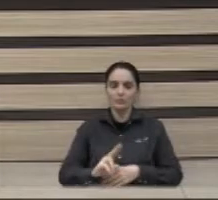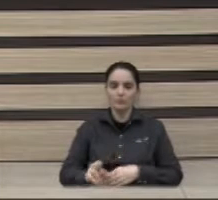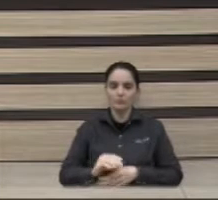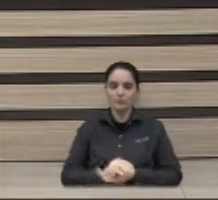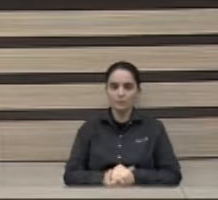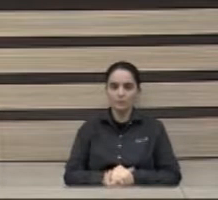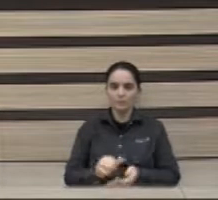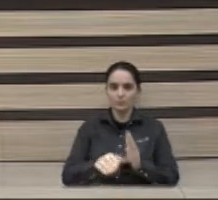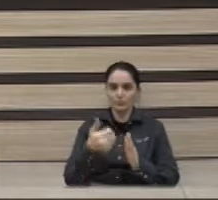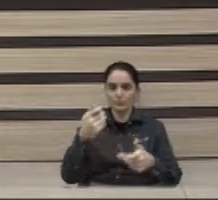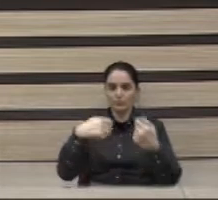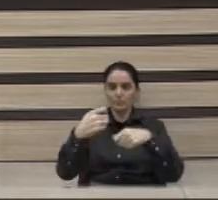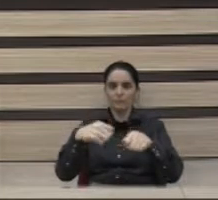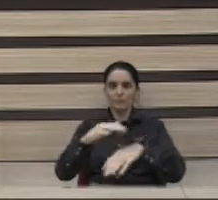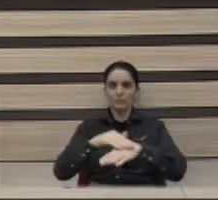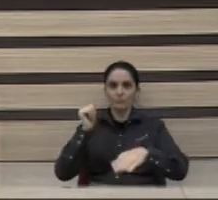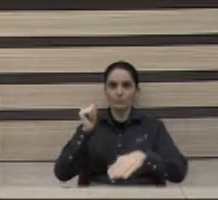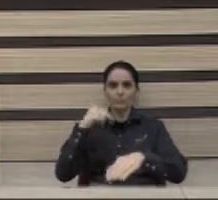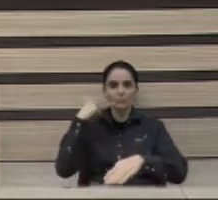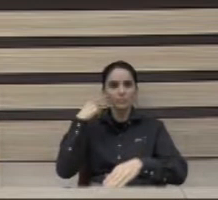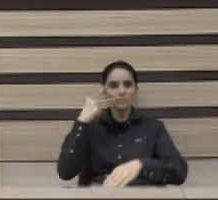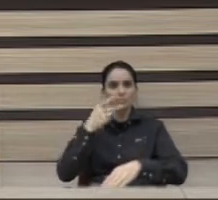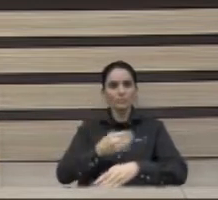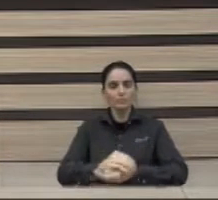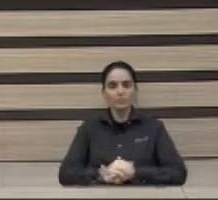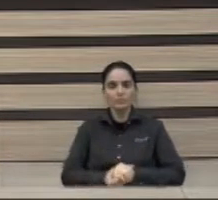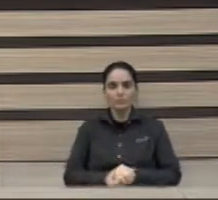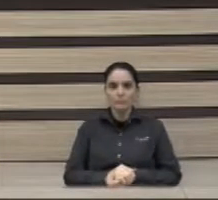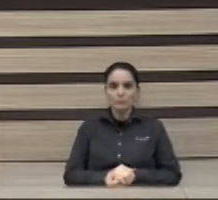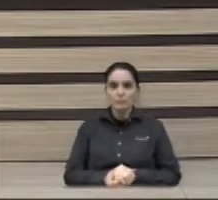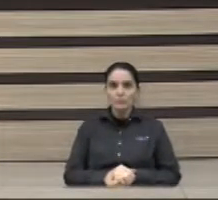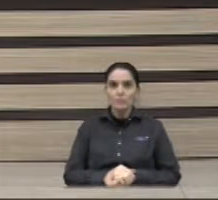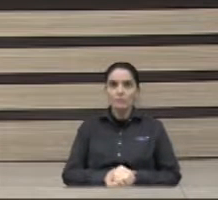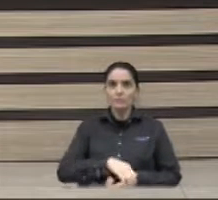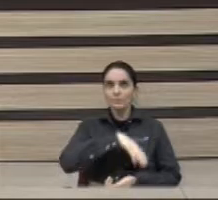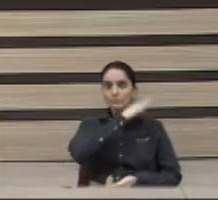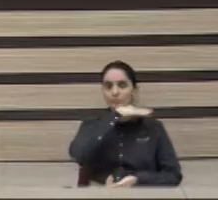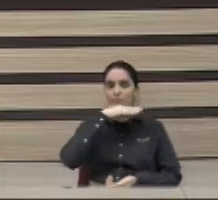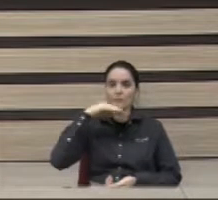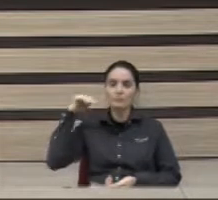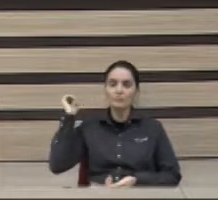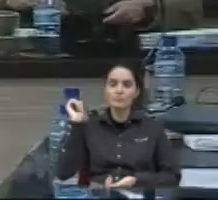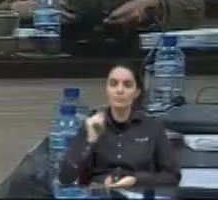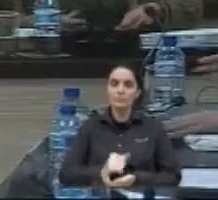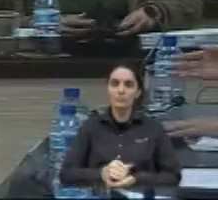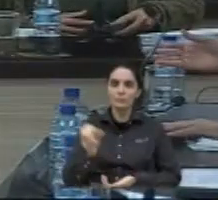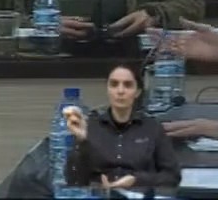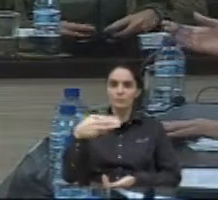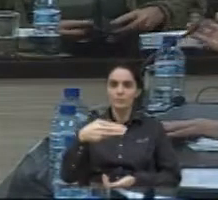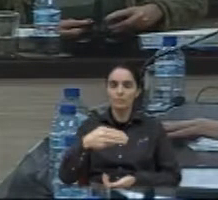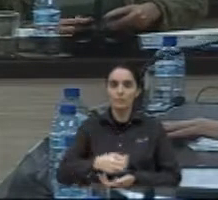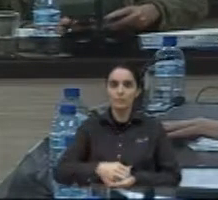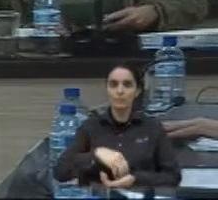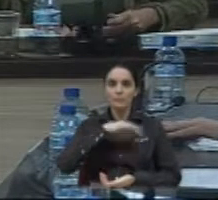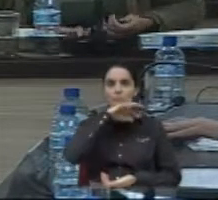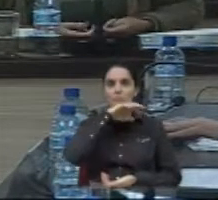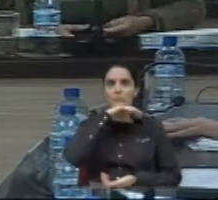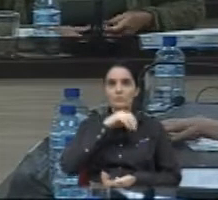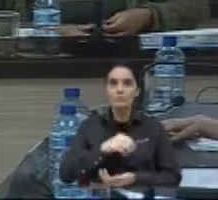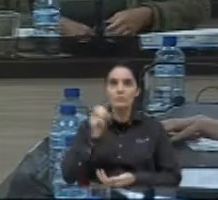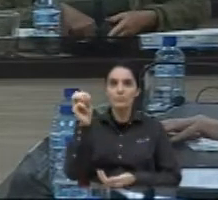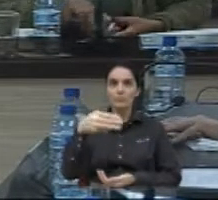primeiro secretário para a chamada dos senhores vereadores. Aloísio Marinho de Andrade. Sim. André Henrique da